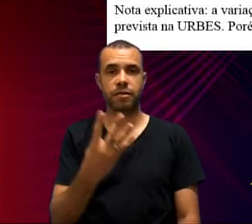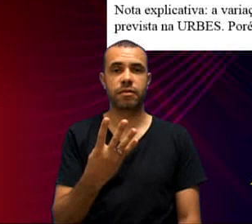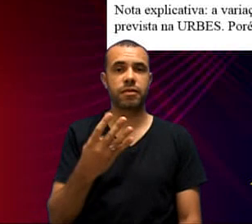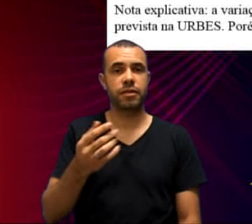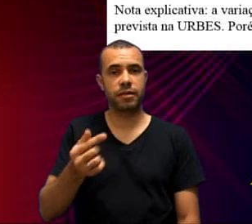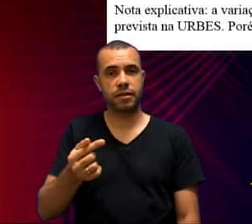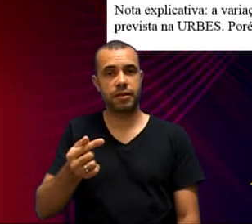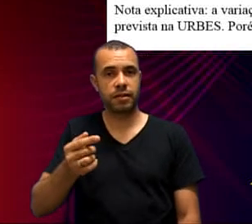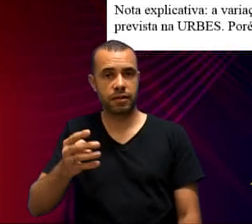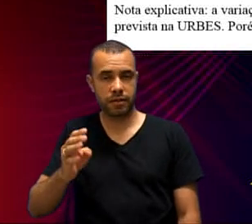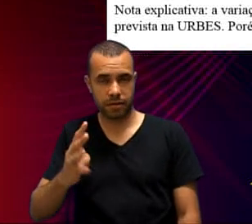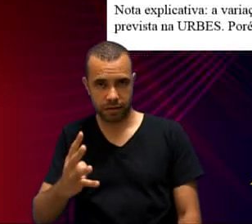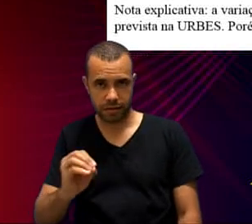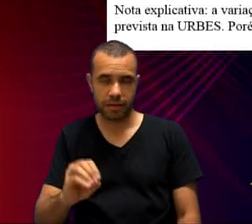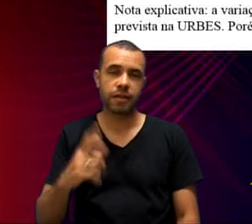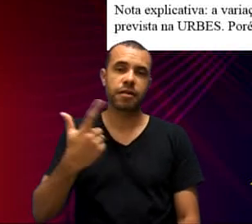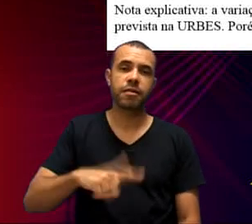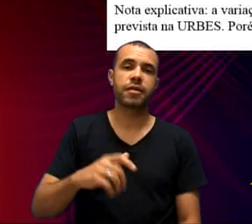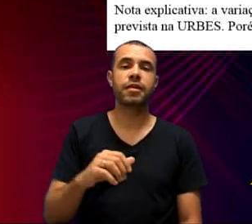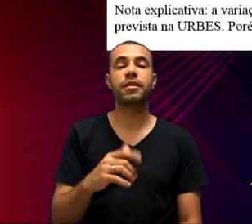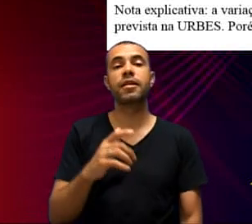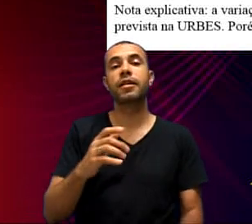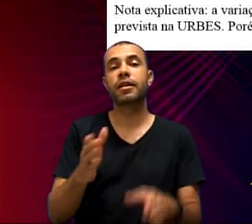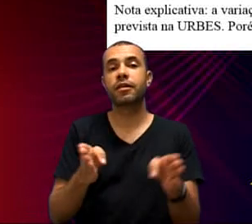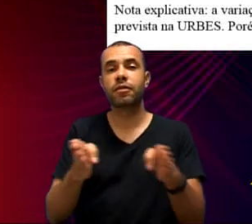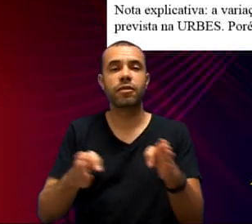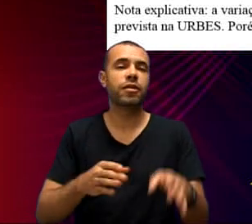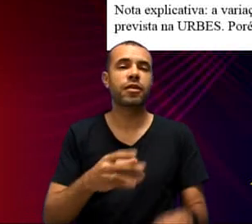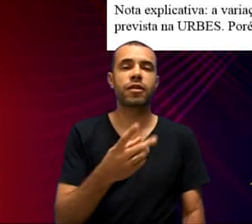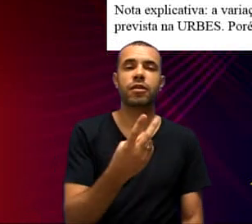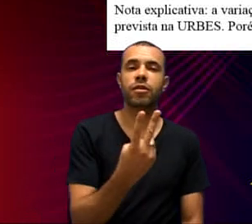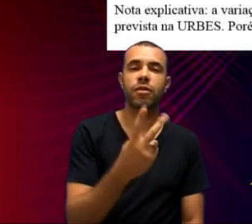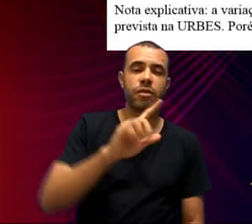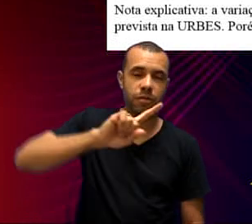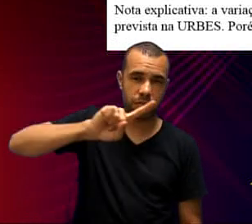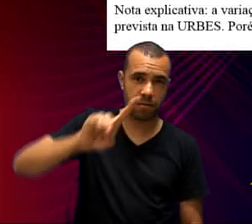2.502.138.440,77 contra, na LOA 2019, de